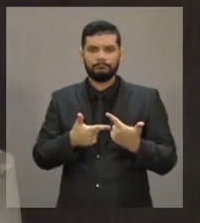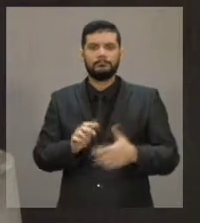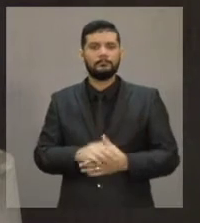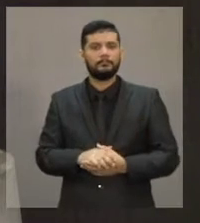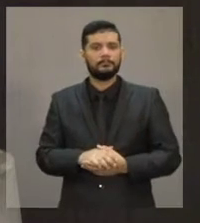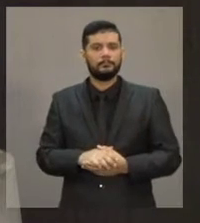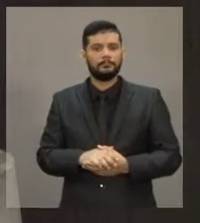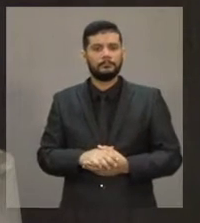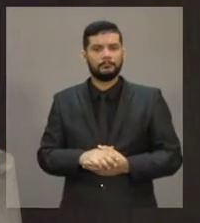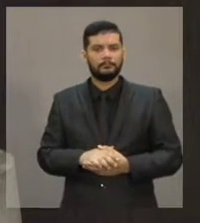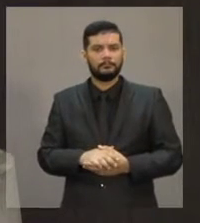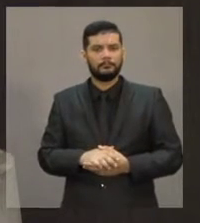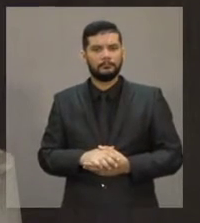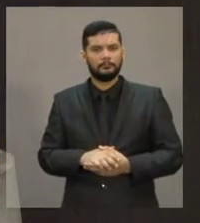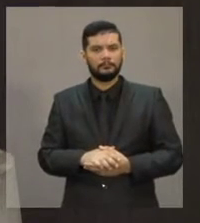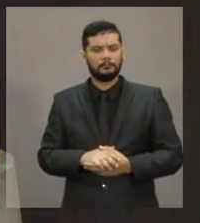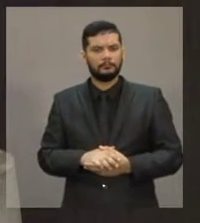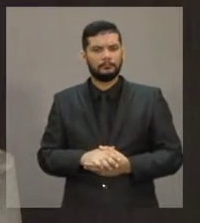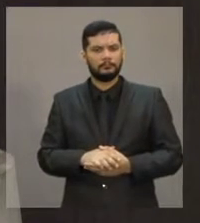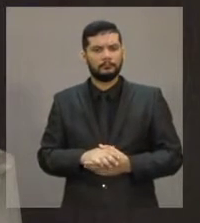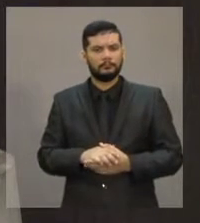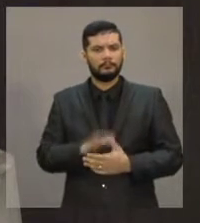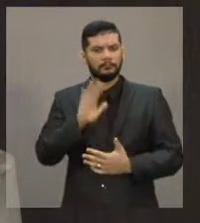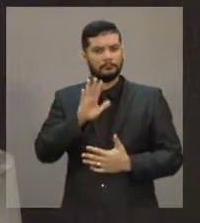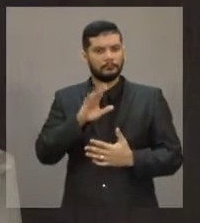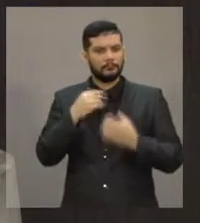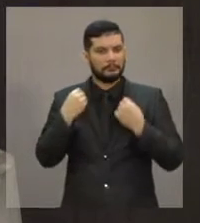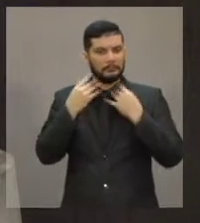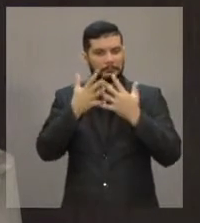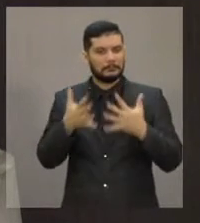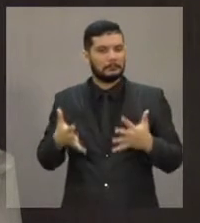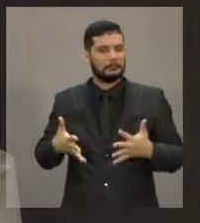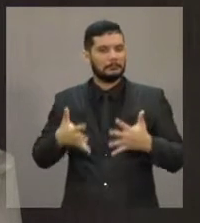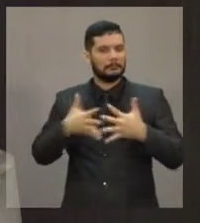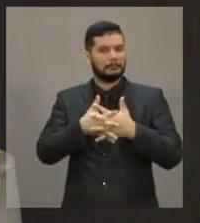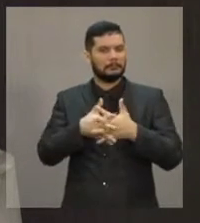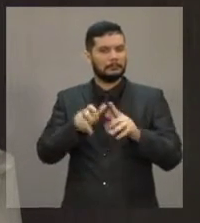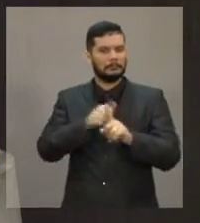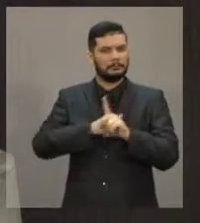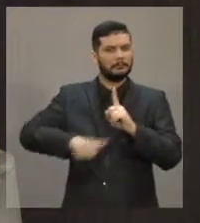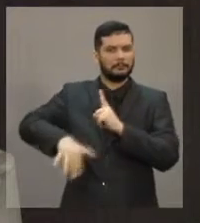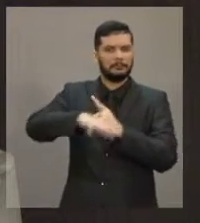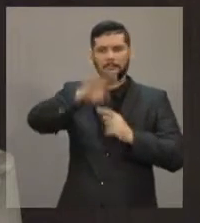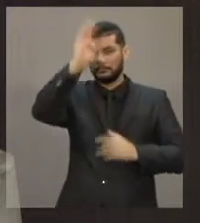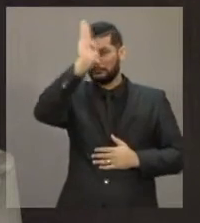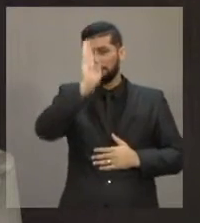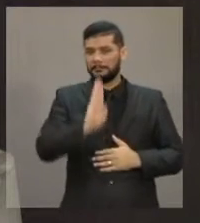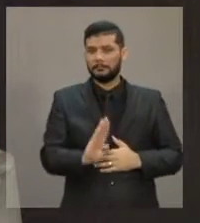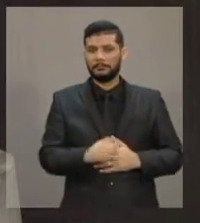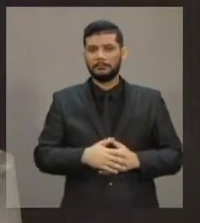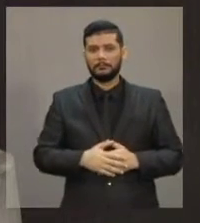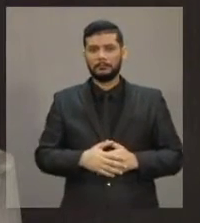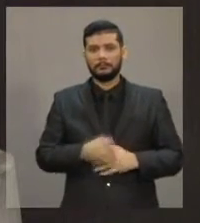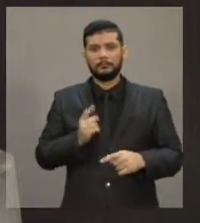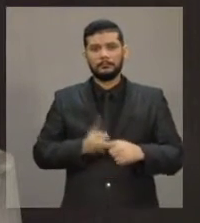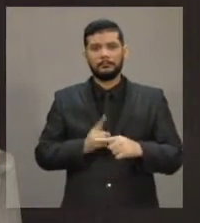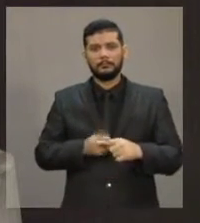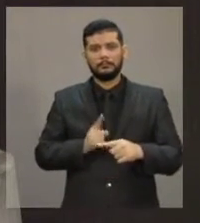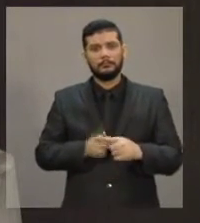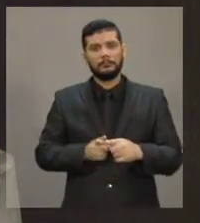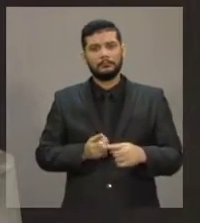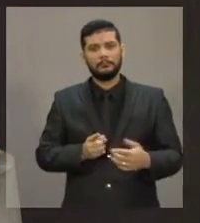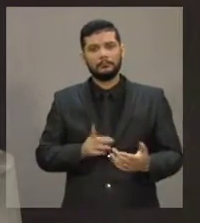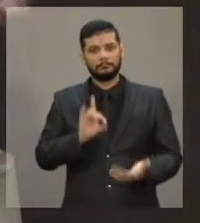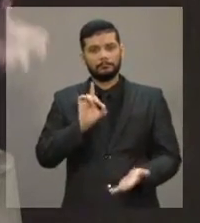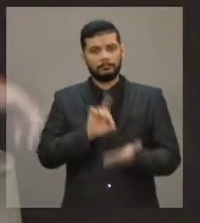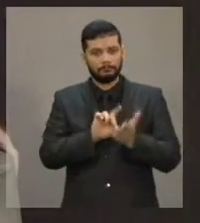E não adianta tentar confundir a sociedade brasileira, porque, obviamente, a